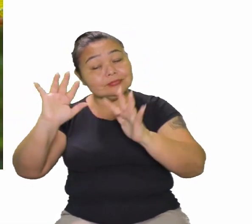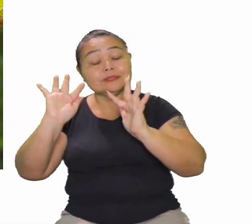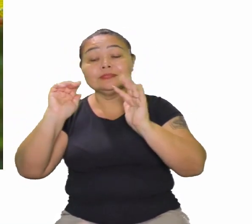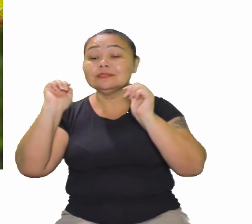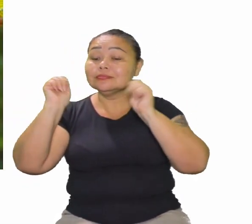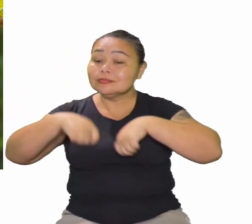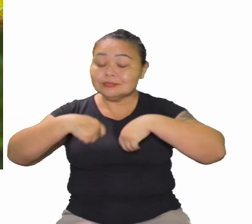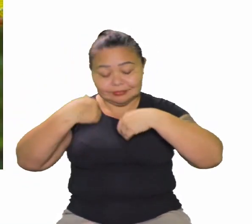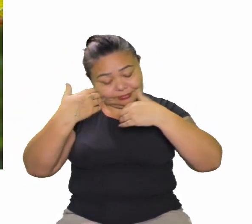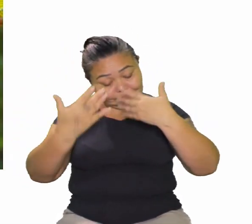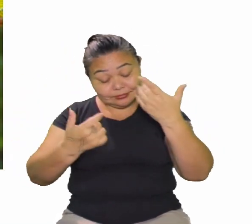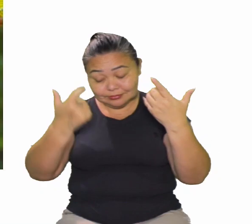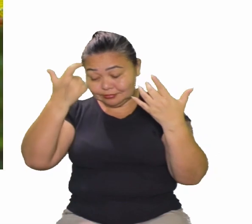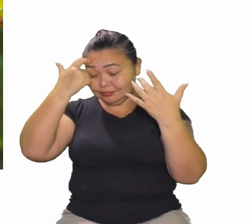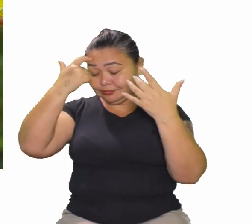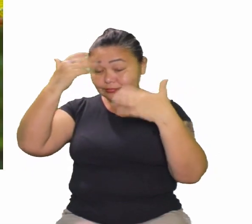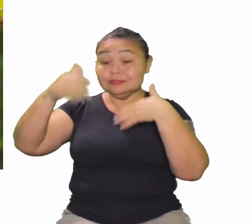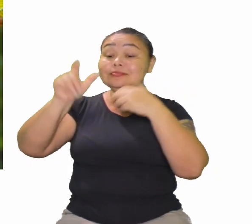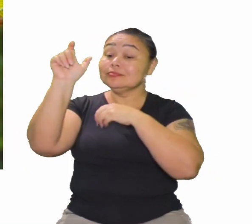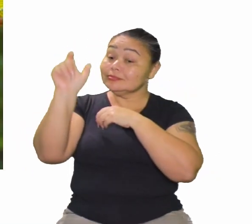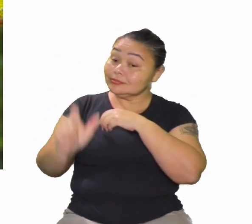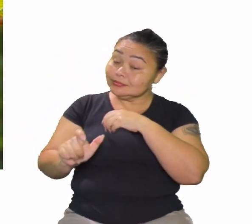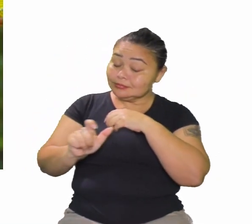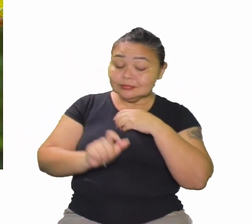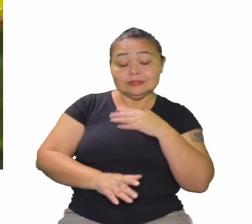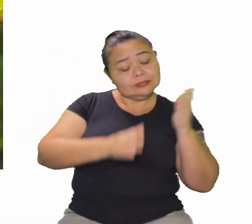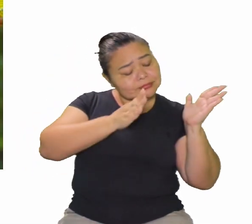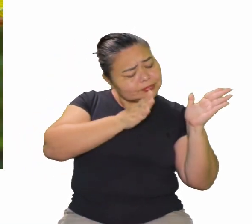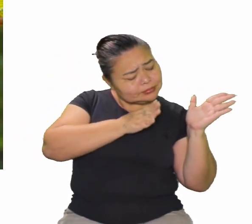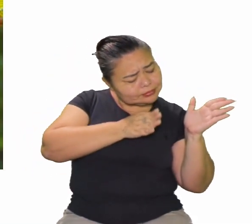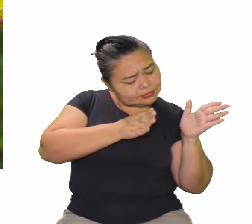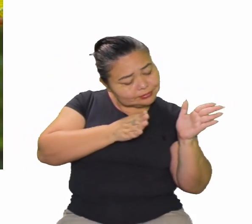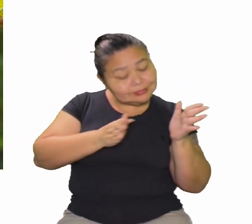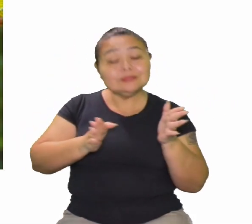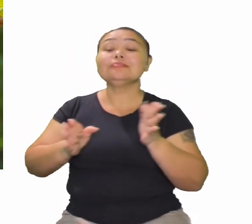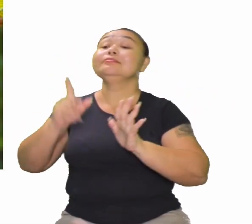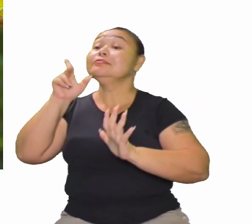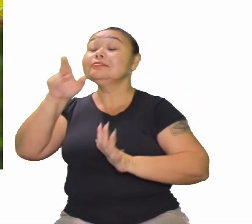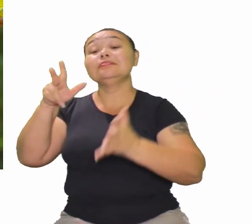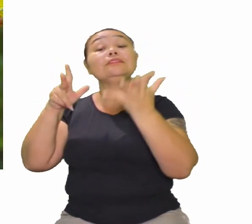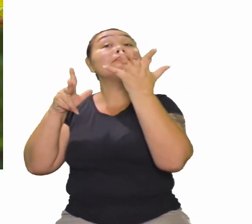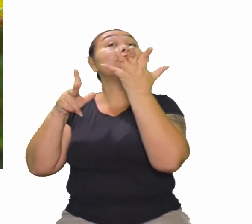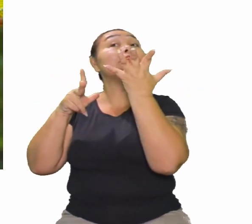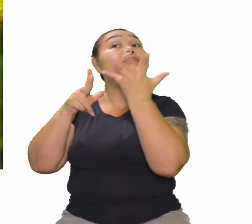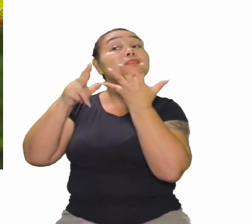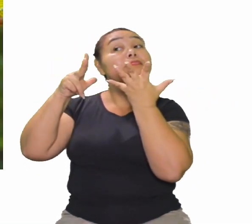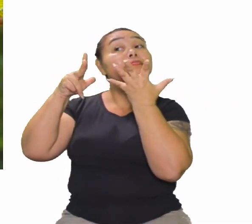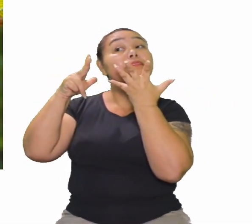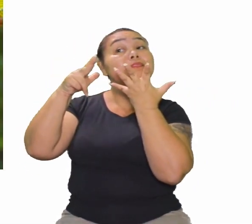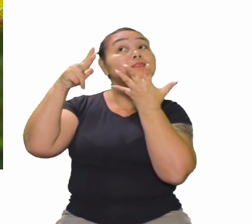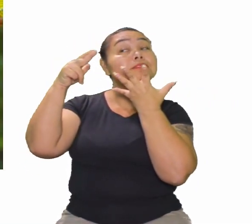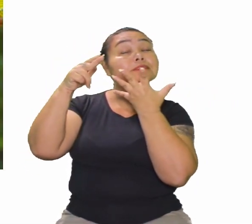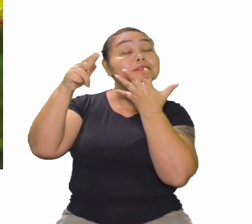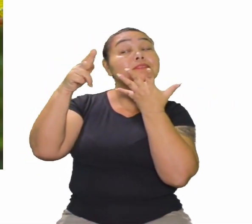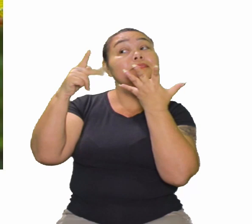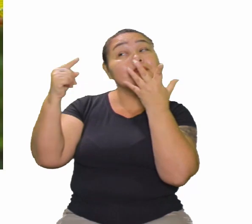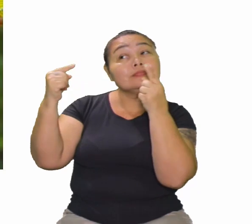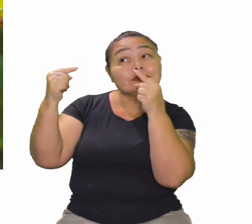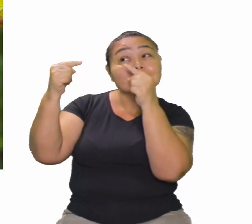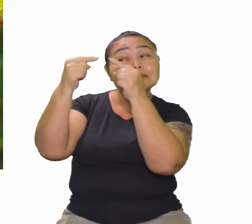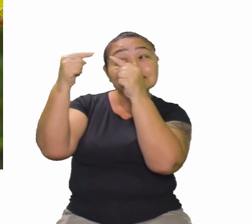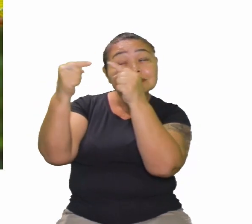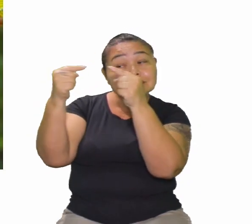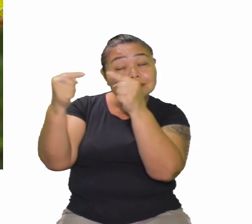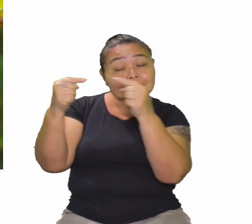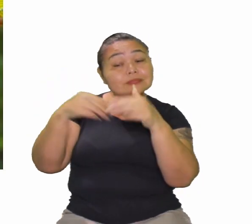o desenvolvimento intelectual desse indivíduo. Então, cada poda também vai se comunicar com a necessidade de acordo